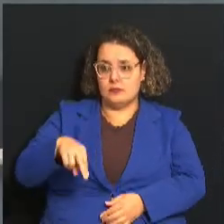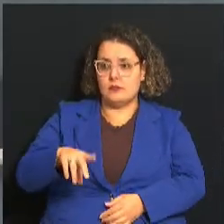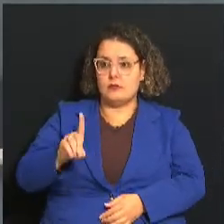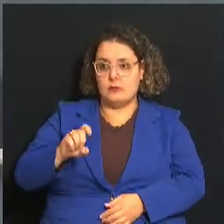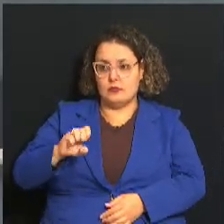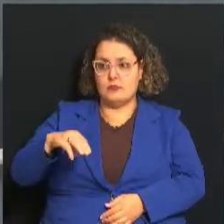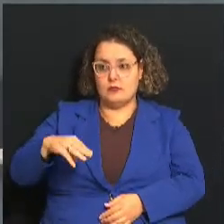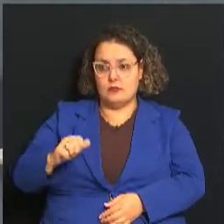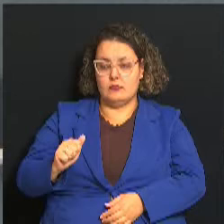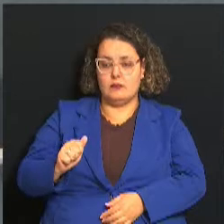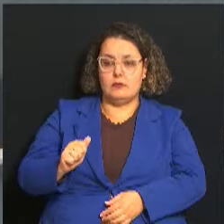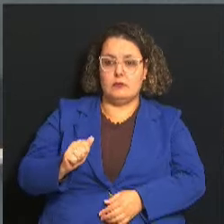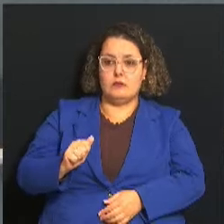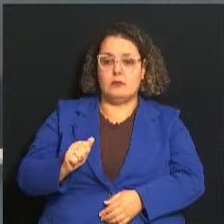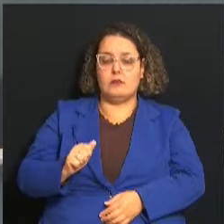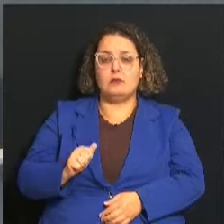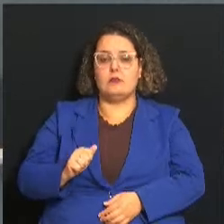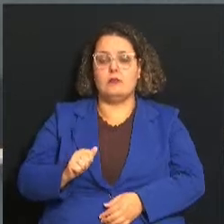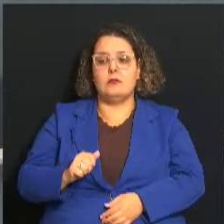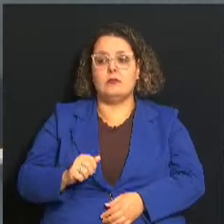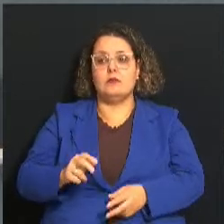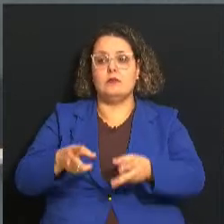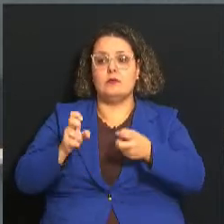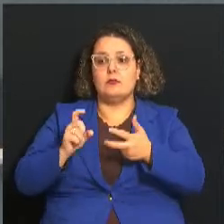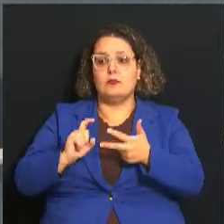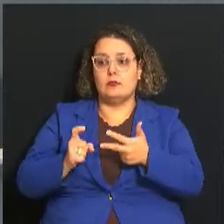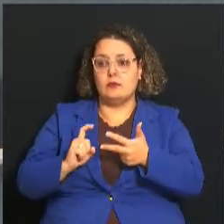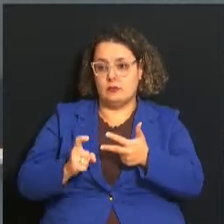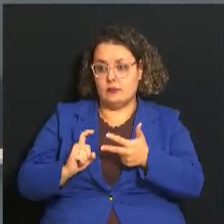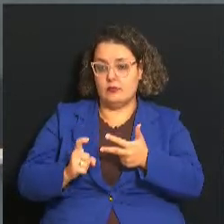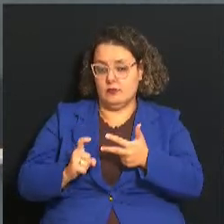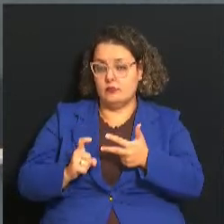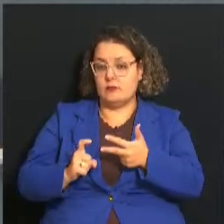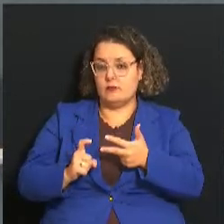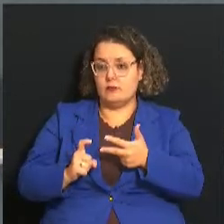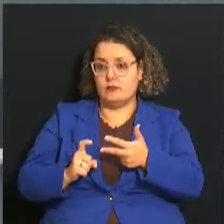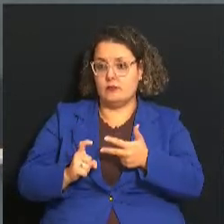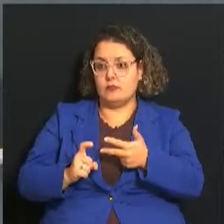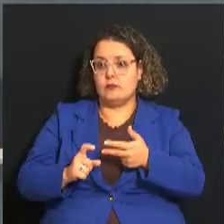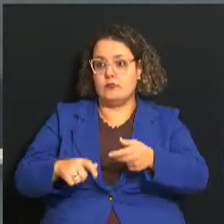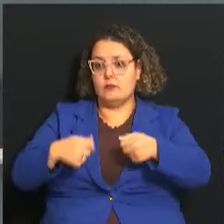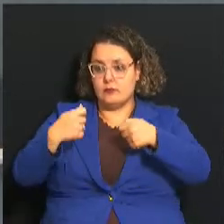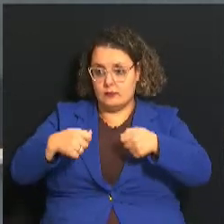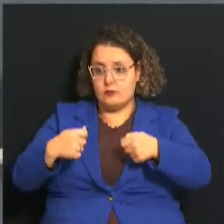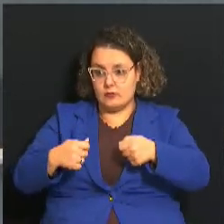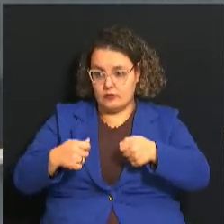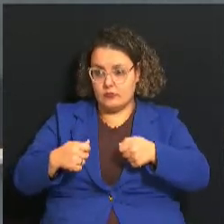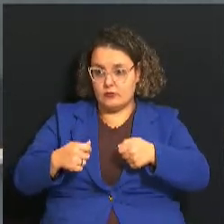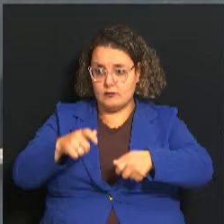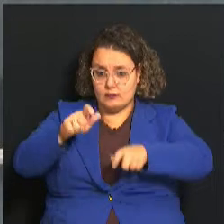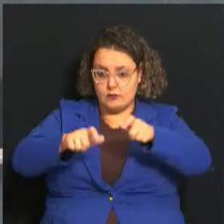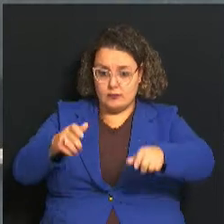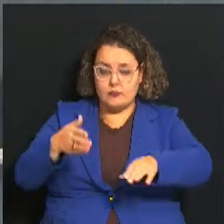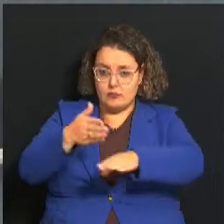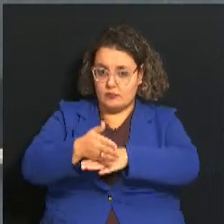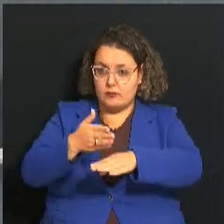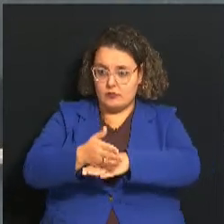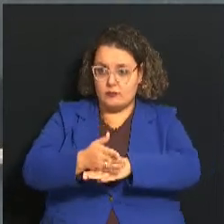assim, o quanto que o Executivo deveria saudar a participação da população e